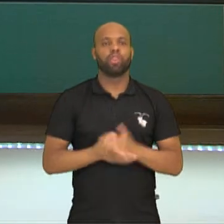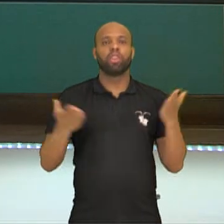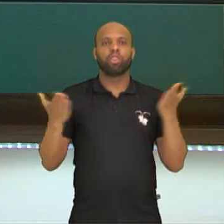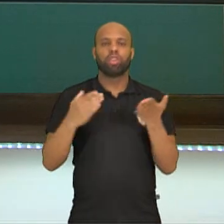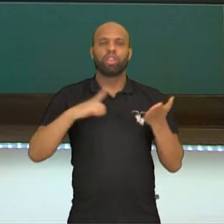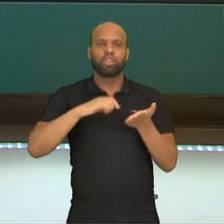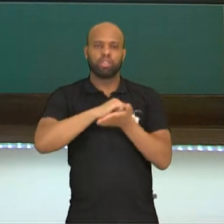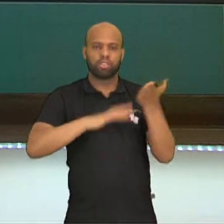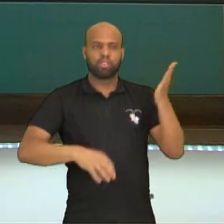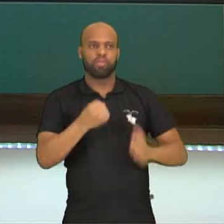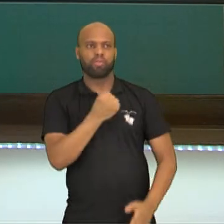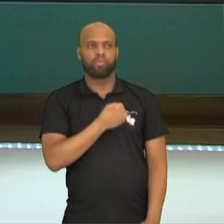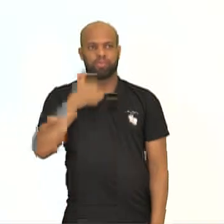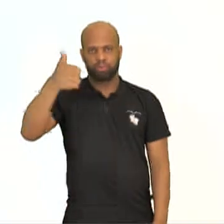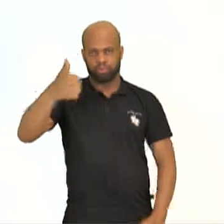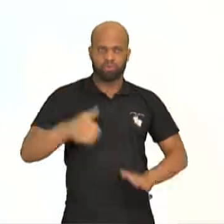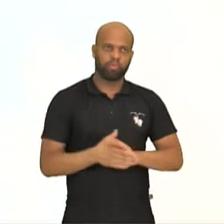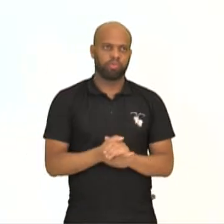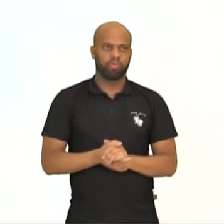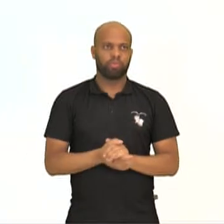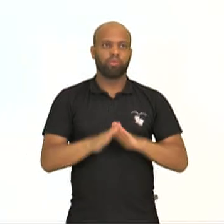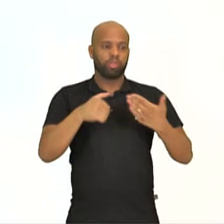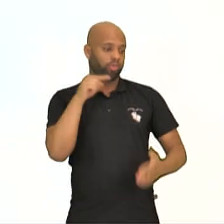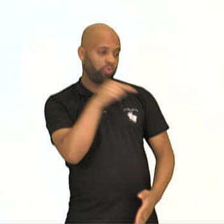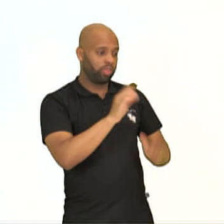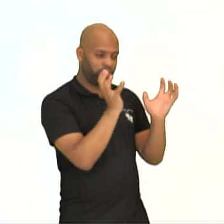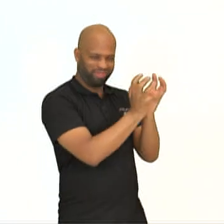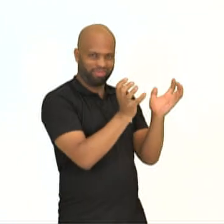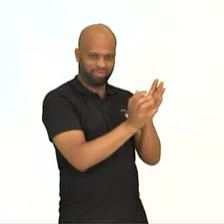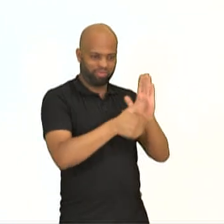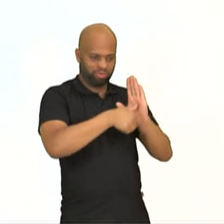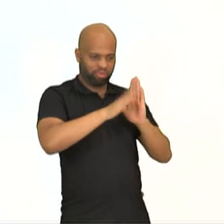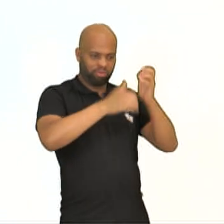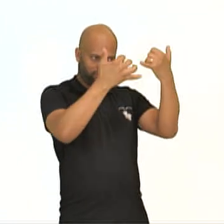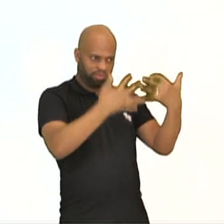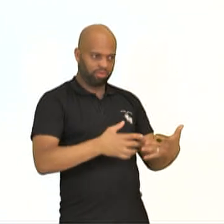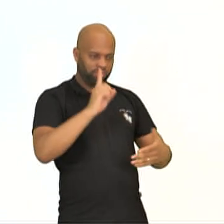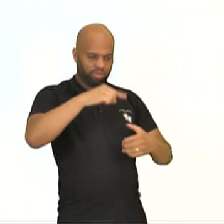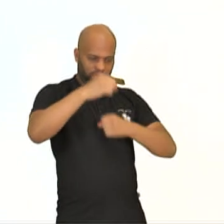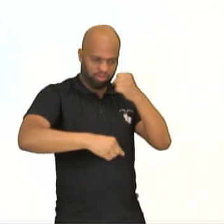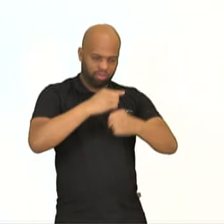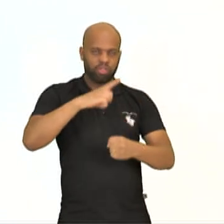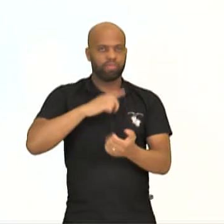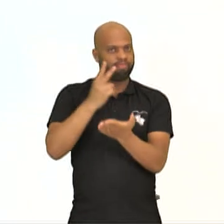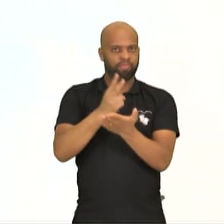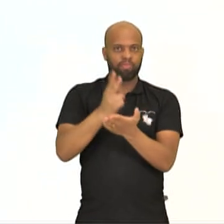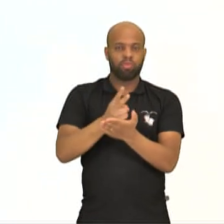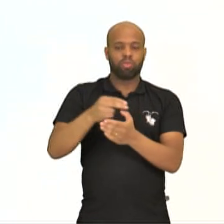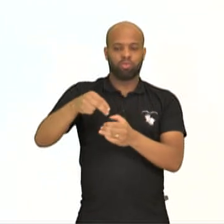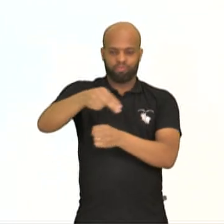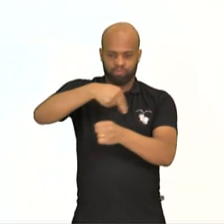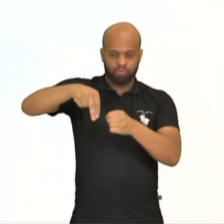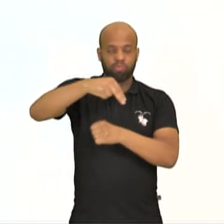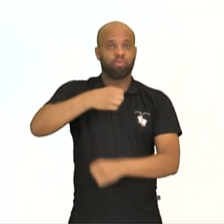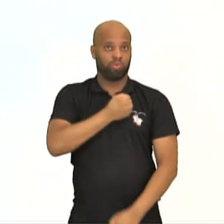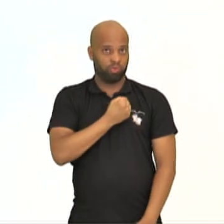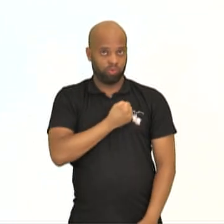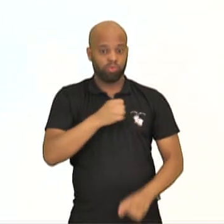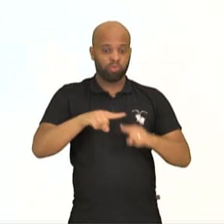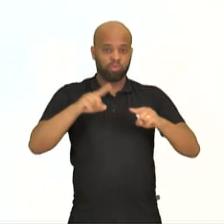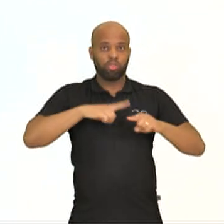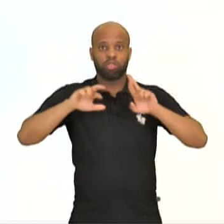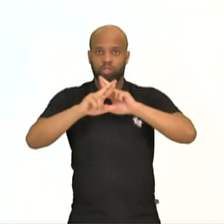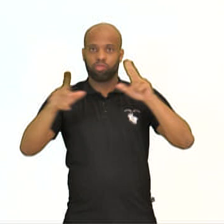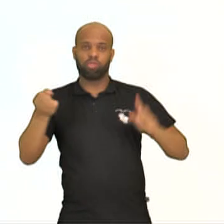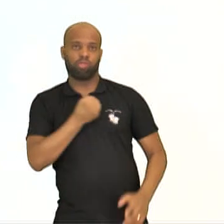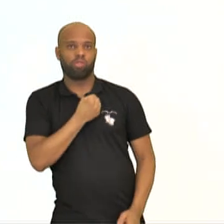Vamos para a atividade 1? Isótopos são átomos que apresentam o mesmo número atômico, mas diferentes números